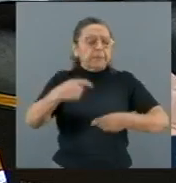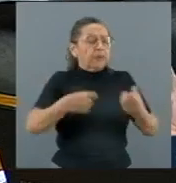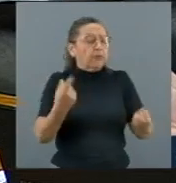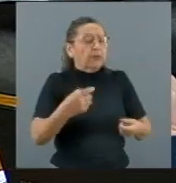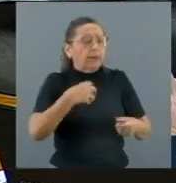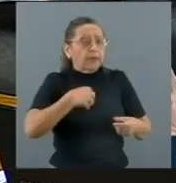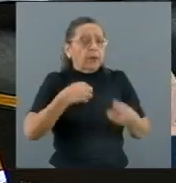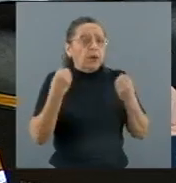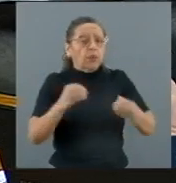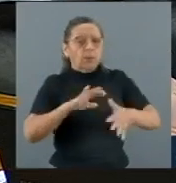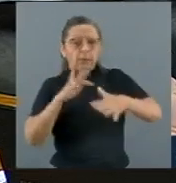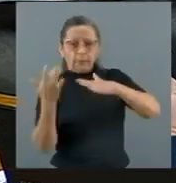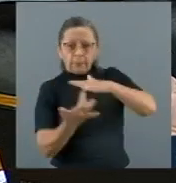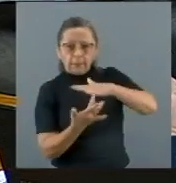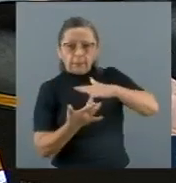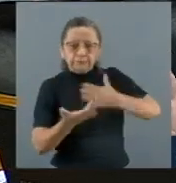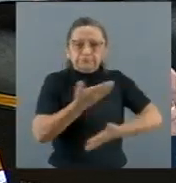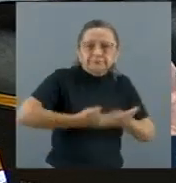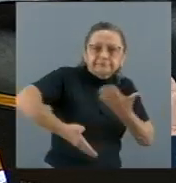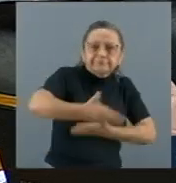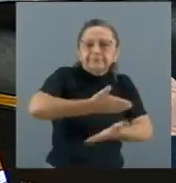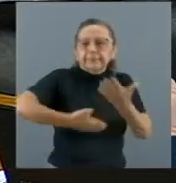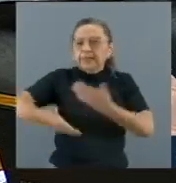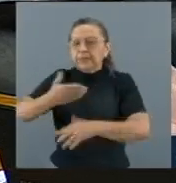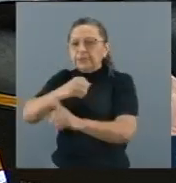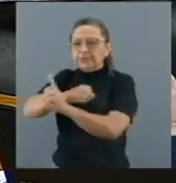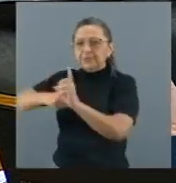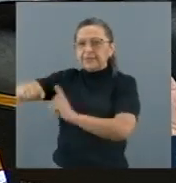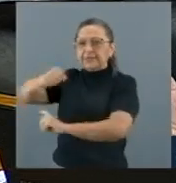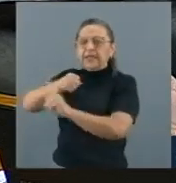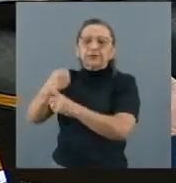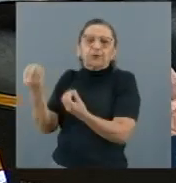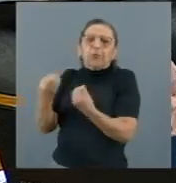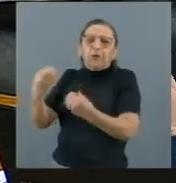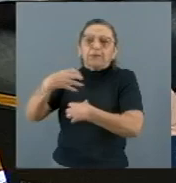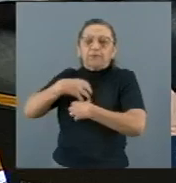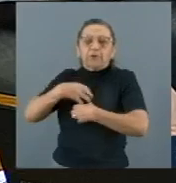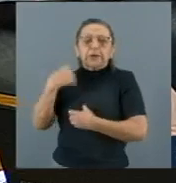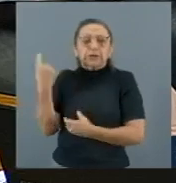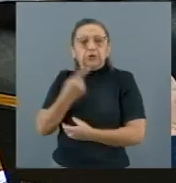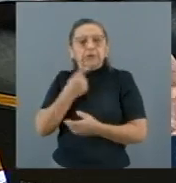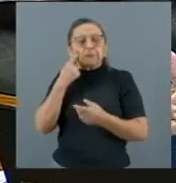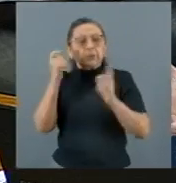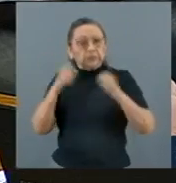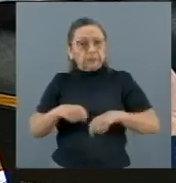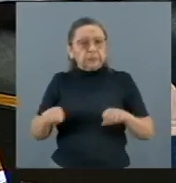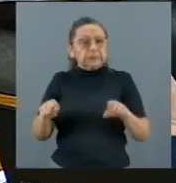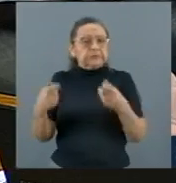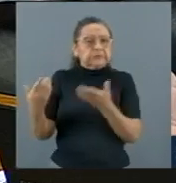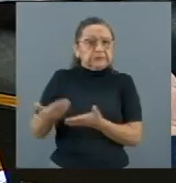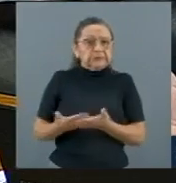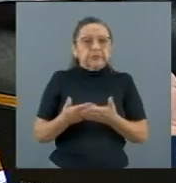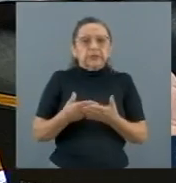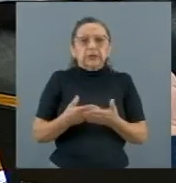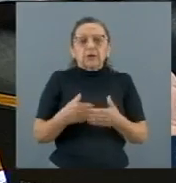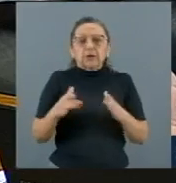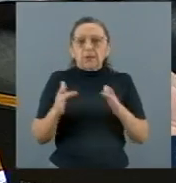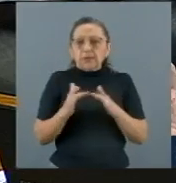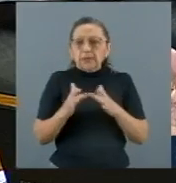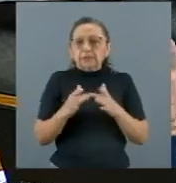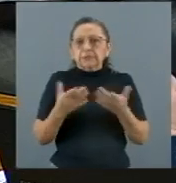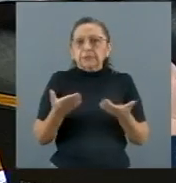redes sociais interagem, né, com a sociedade, de que forma nós podemos lidar com ela de tal maneira que